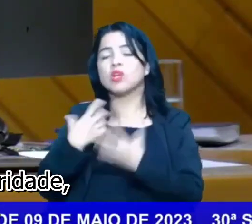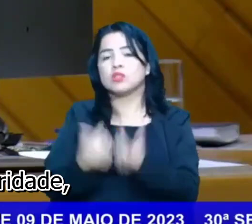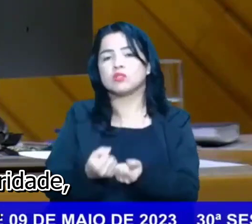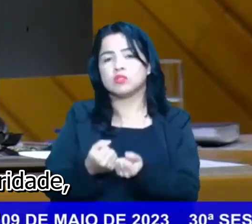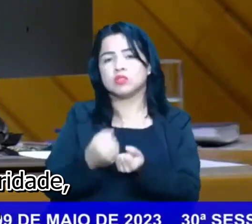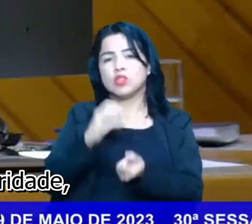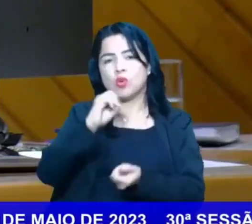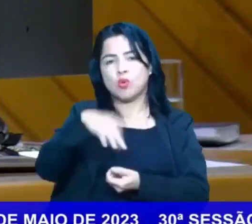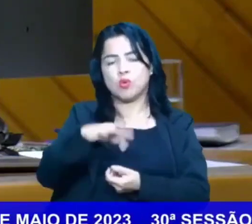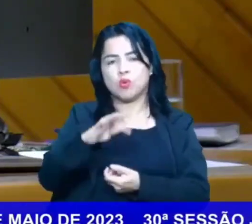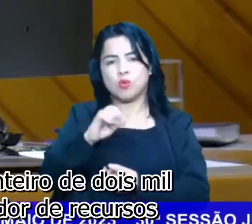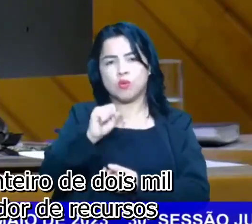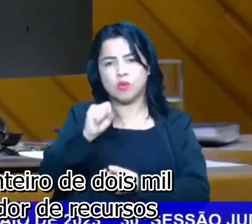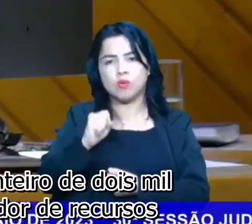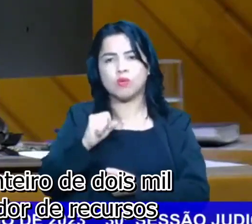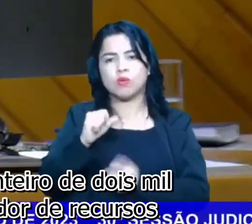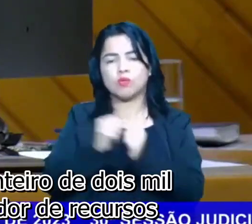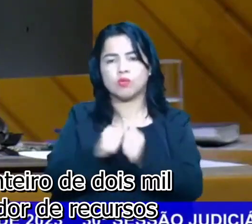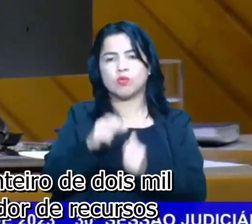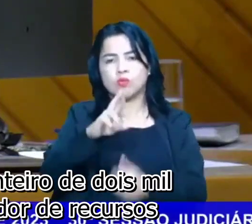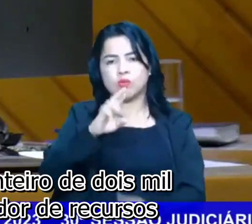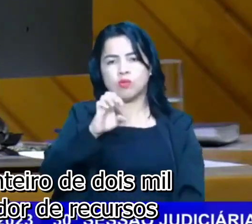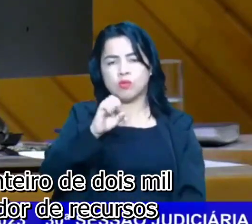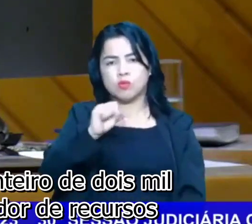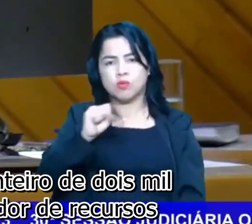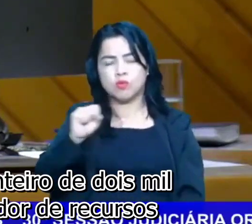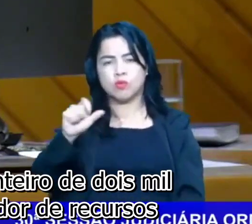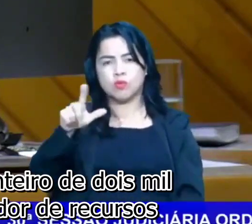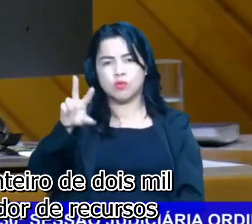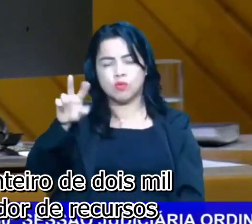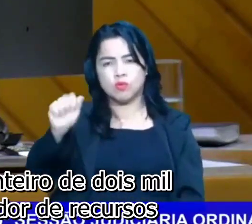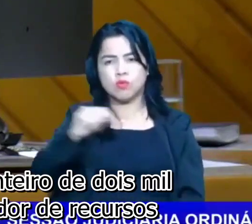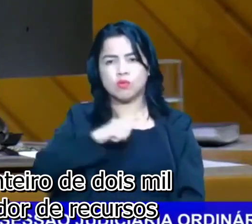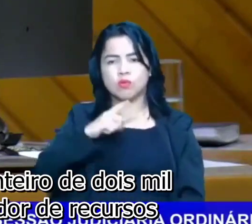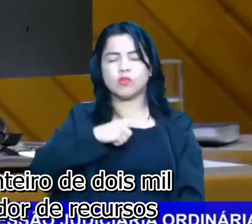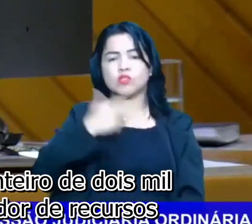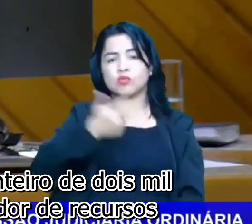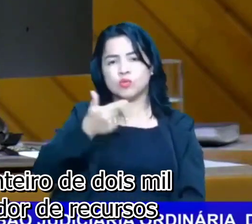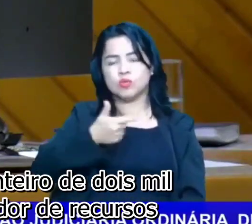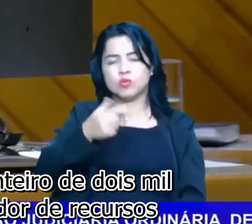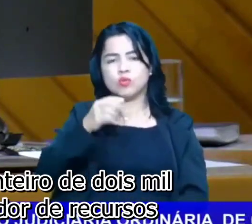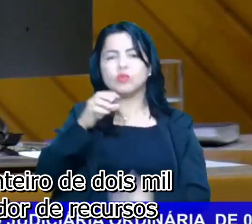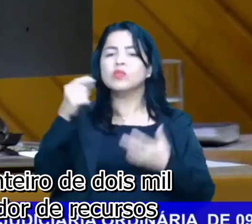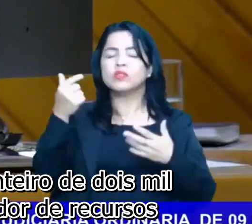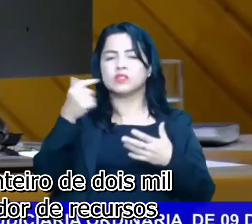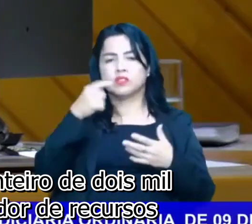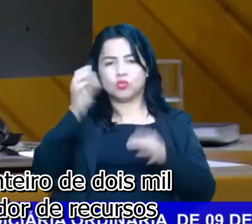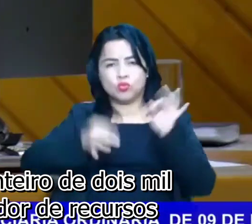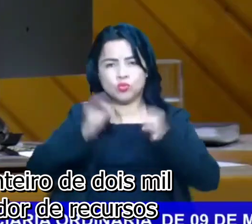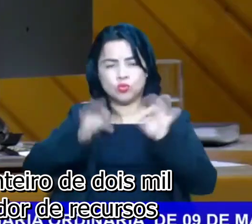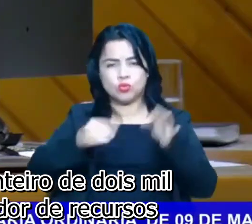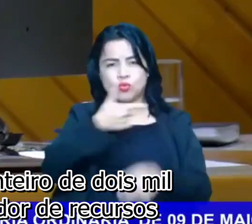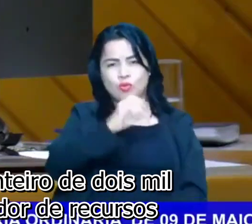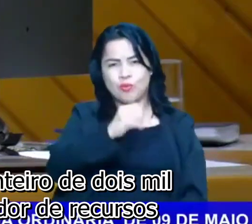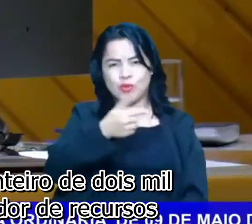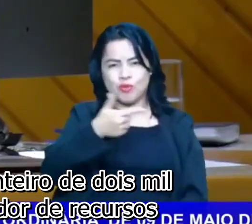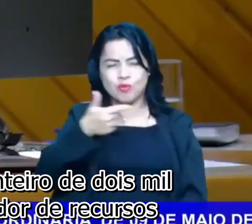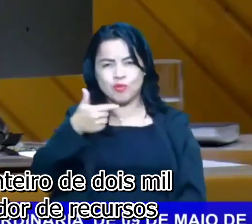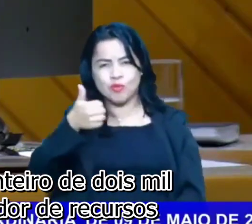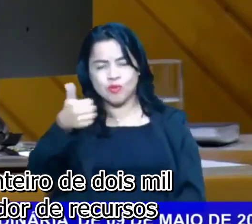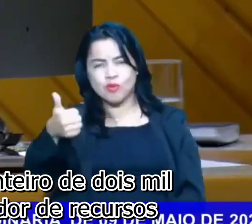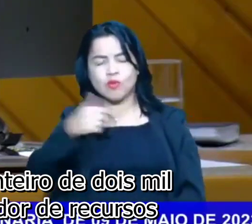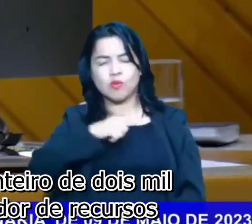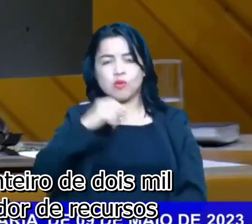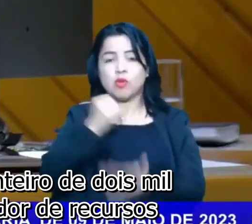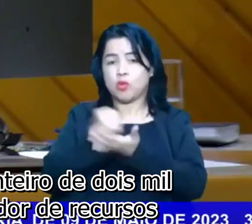com ressalvas. A segunda emenda, de relatoria do juiz Jamison Monteiro, de 2021, contratação